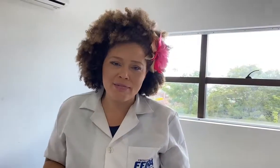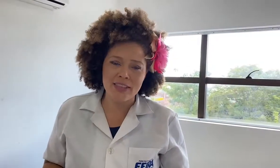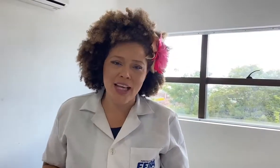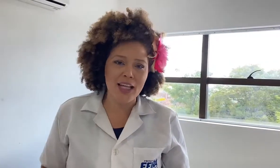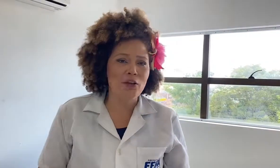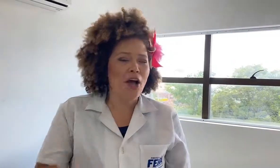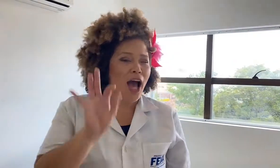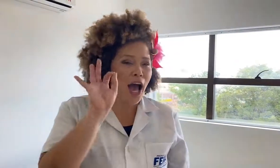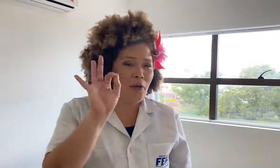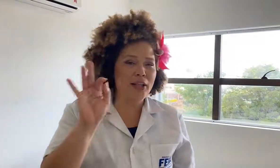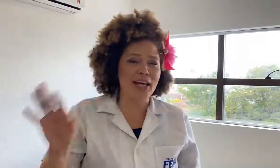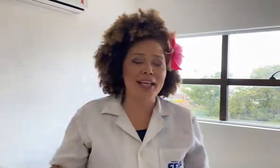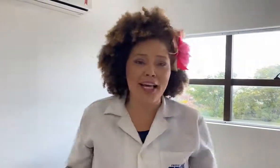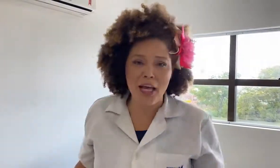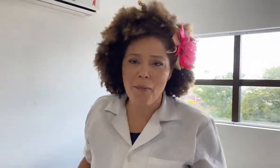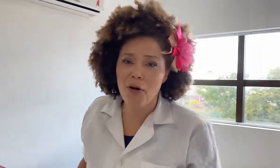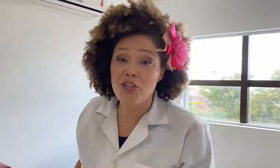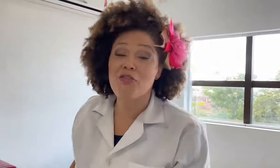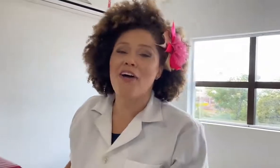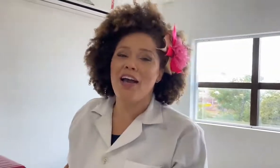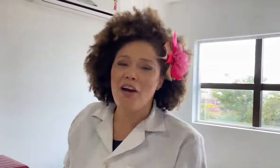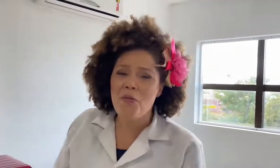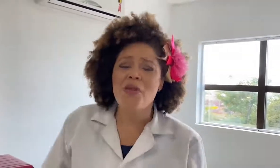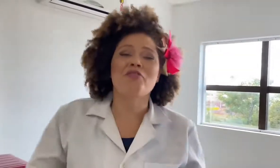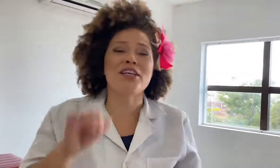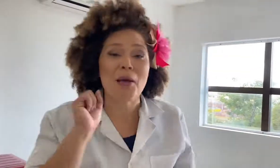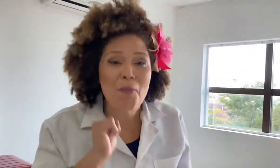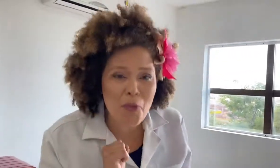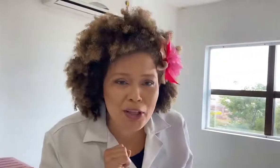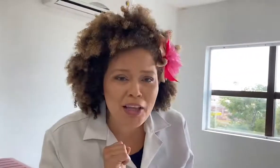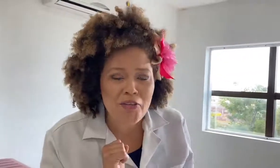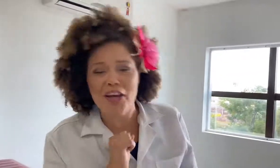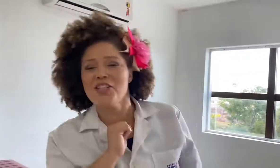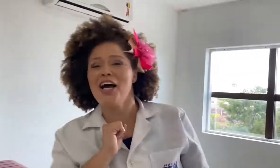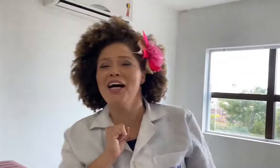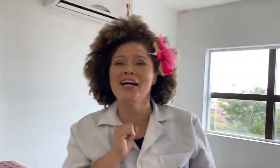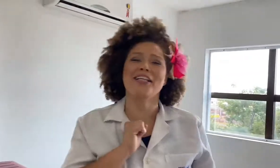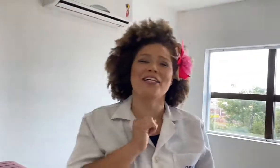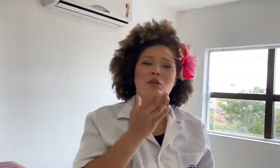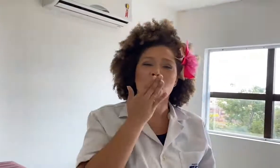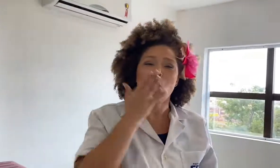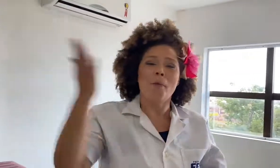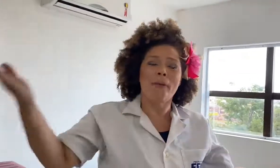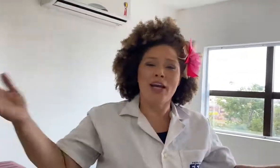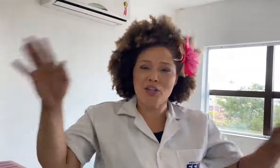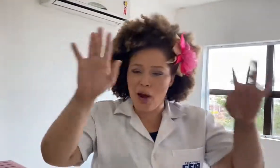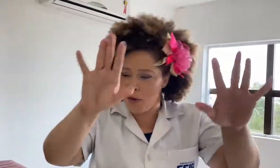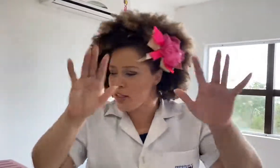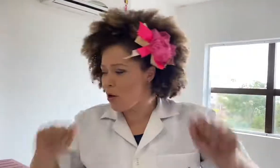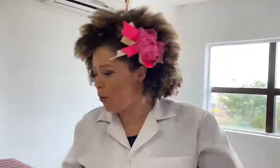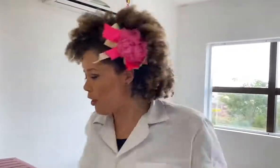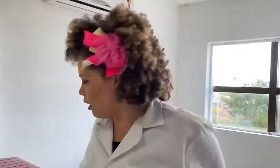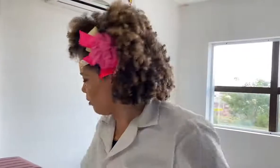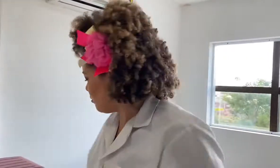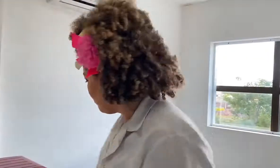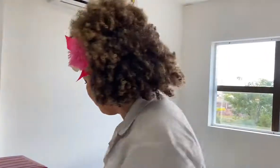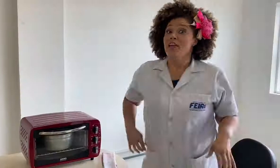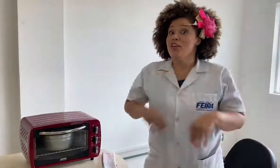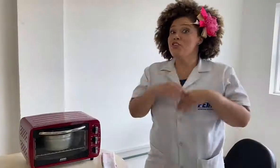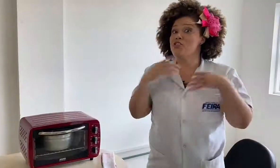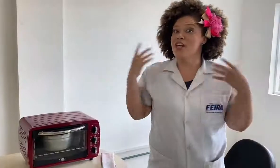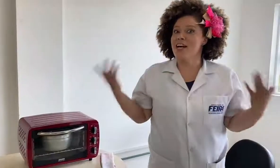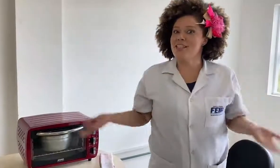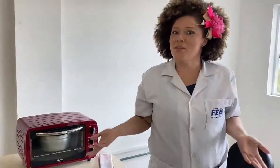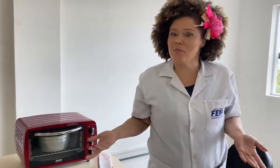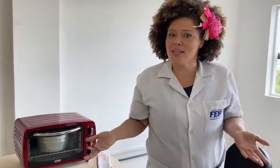Comer, certo? Aguenta aí que daqui a pouco a gente vai, ó, fazer muita inveja, Anderson. Beijo e aguenta só um pouquinho.